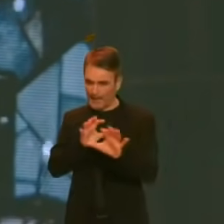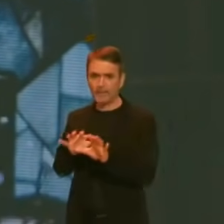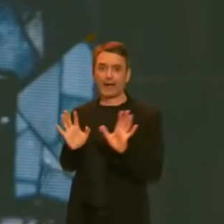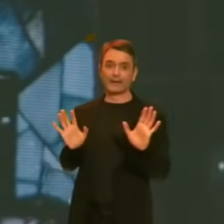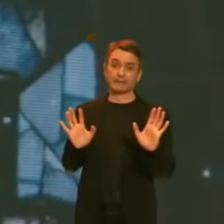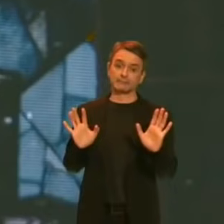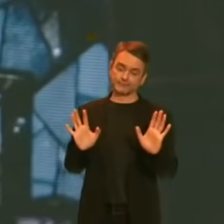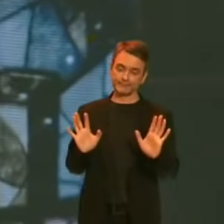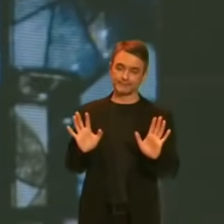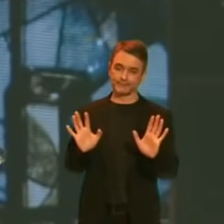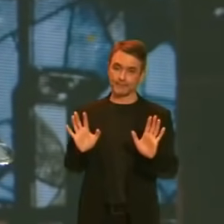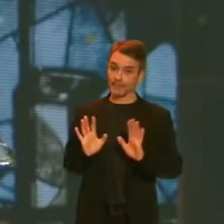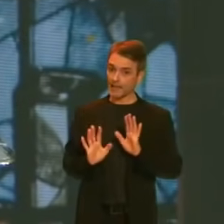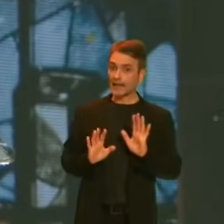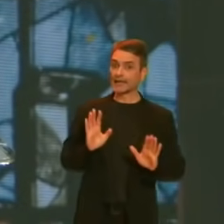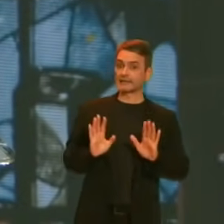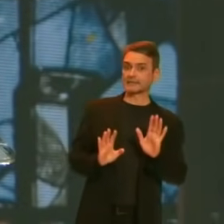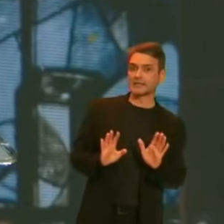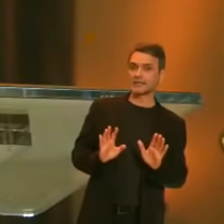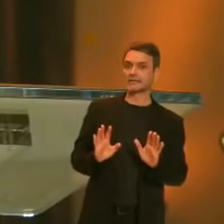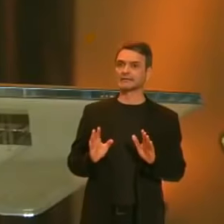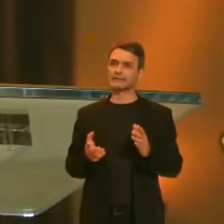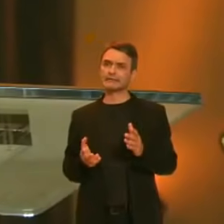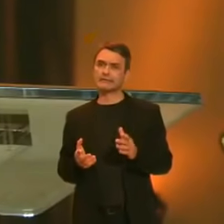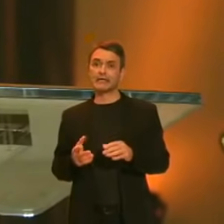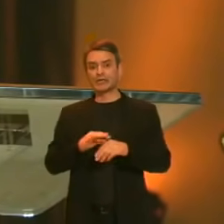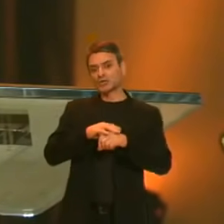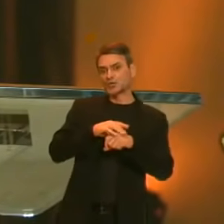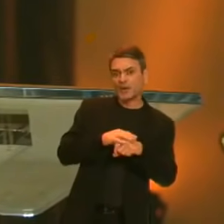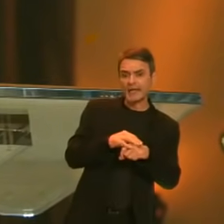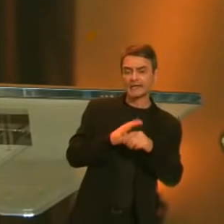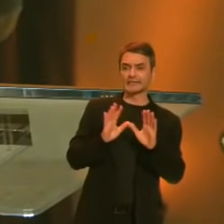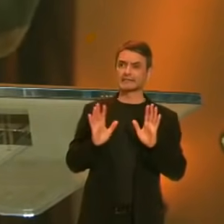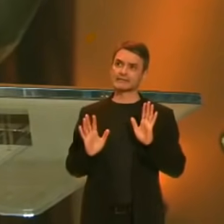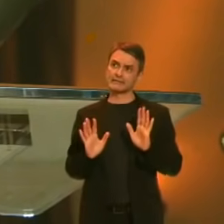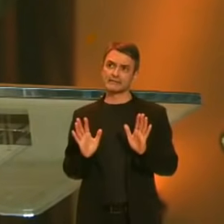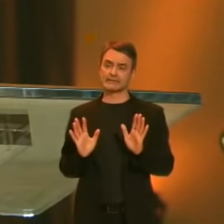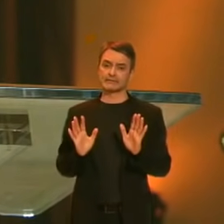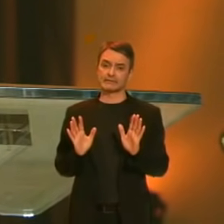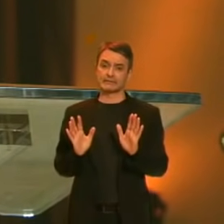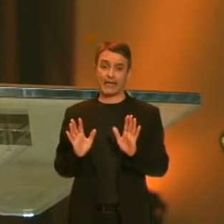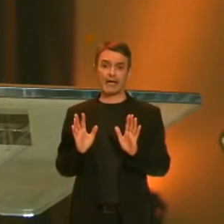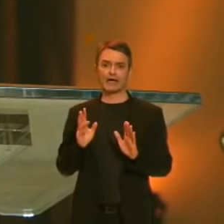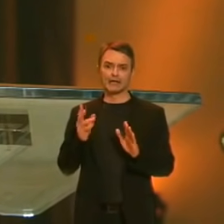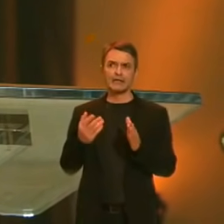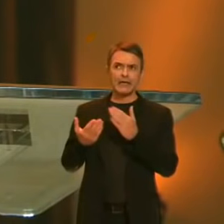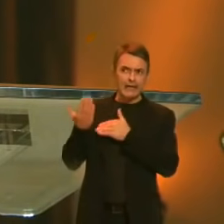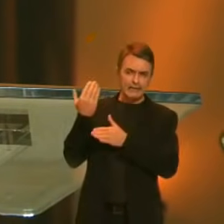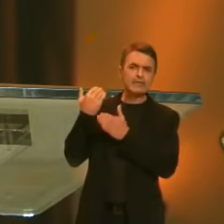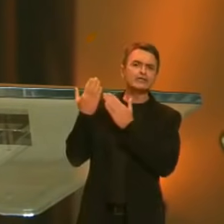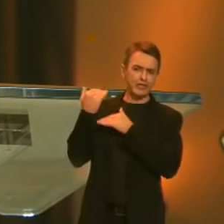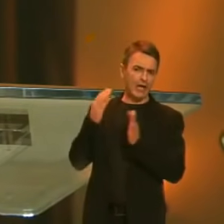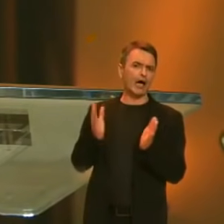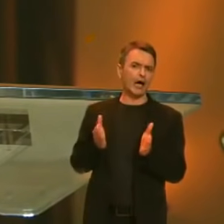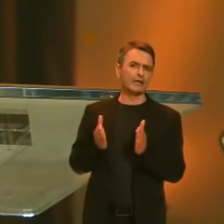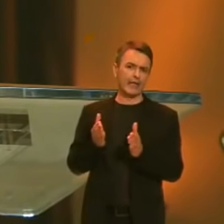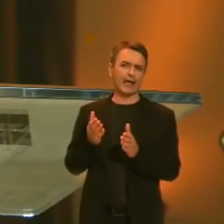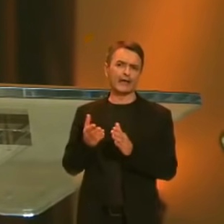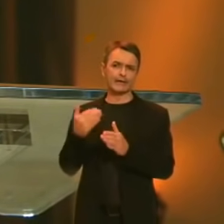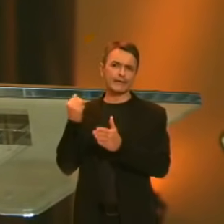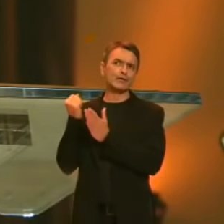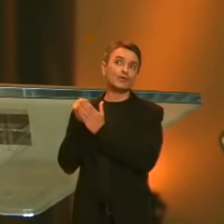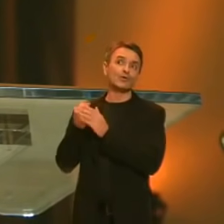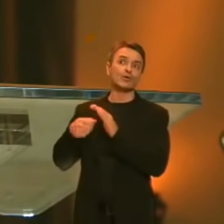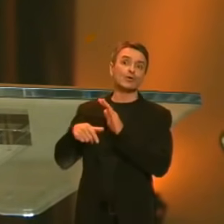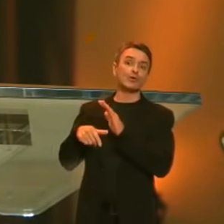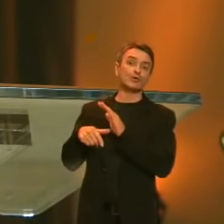maneira, e às vezes enfermidades, doenças. A gente viu isso durante os selos e as trombetas.